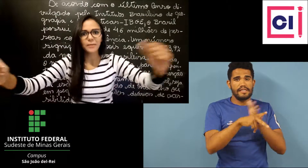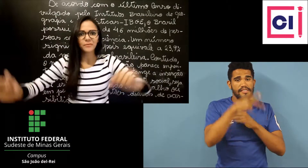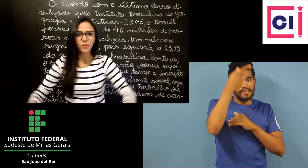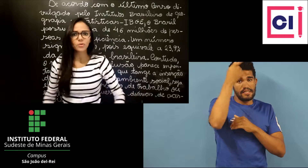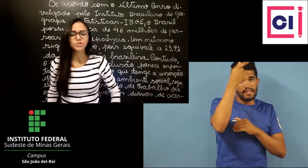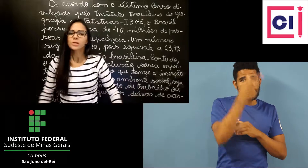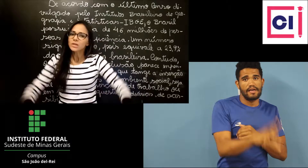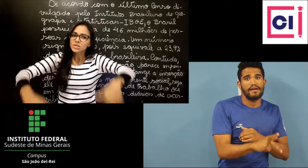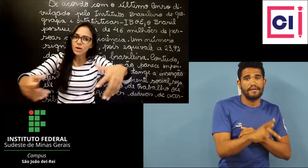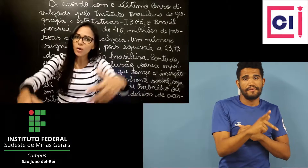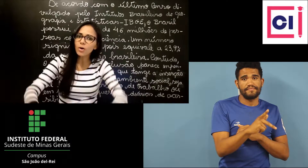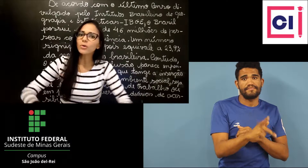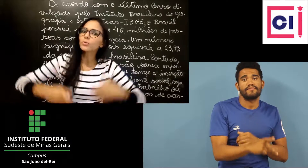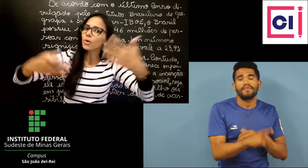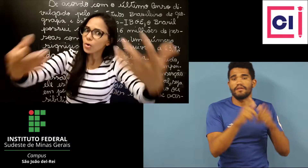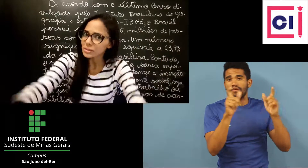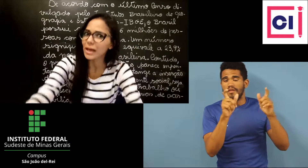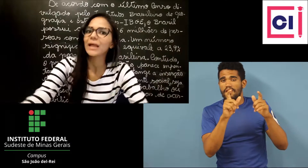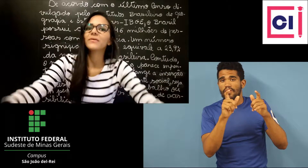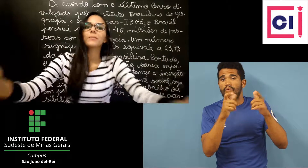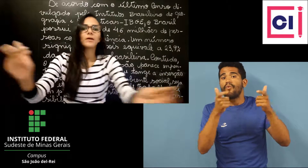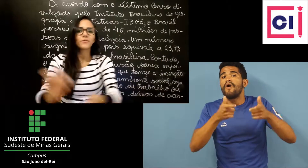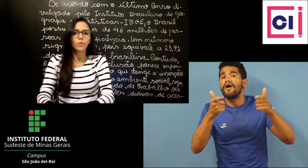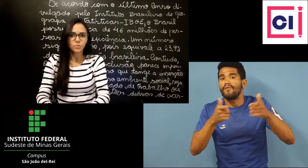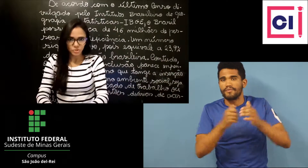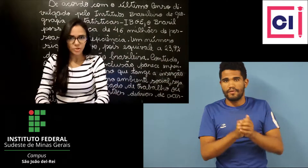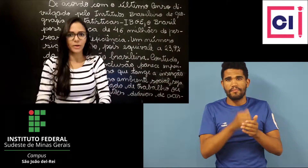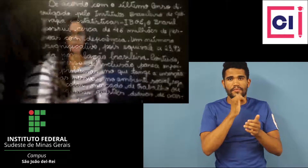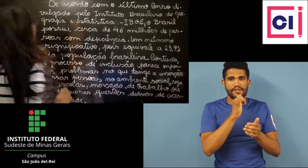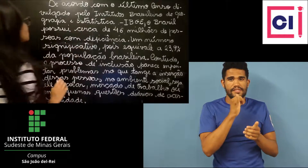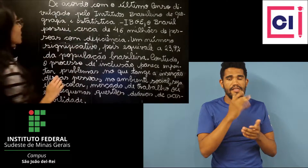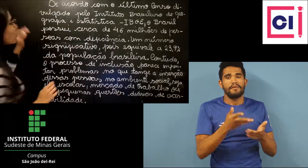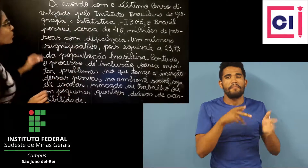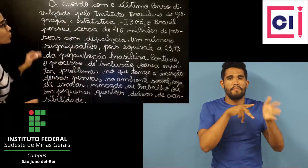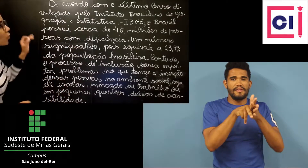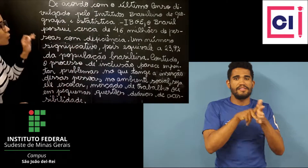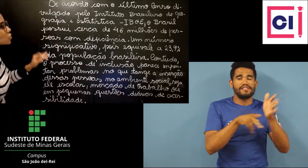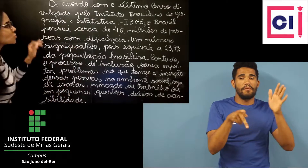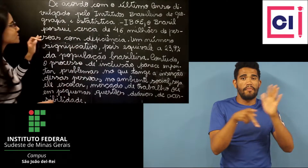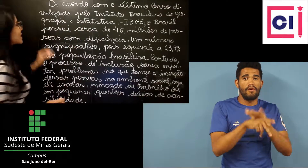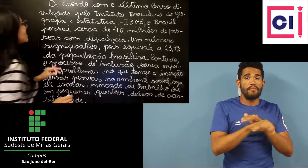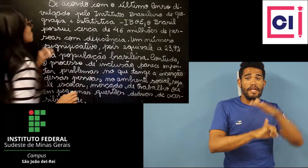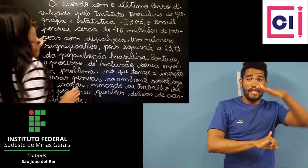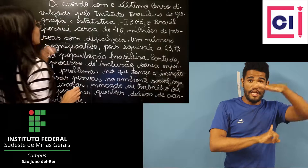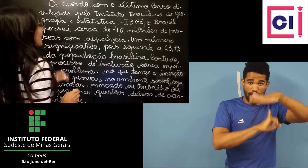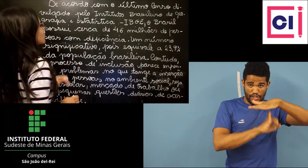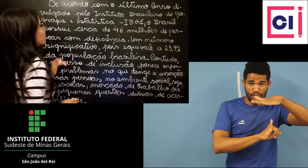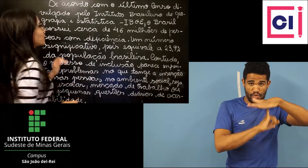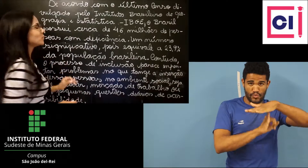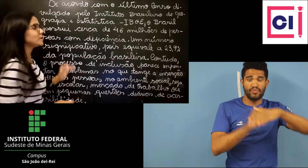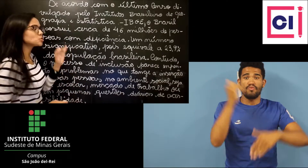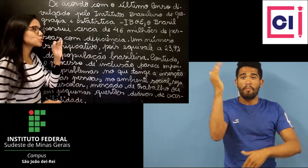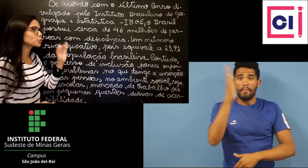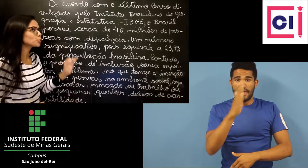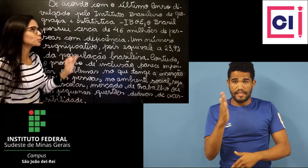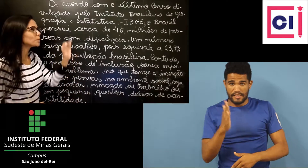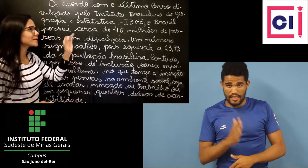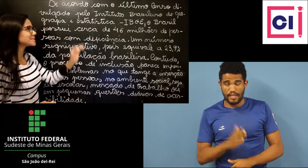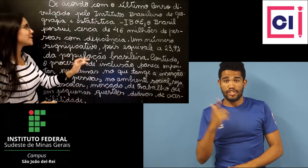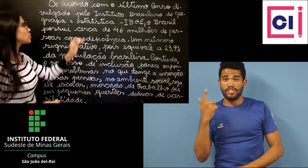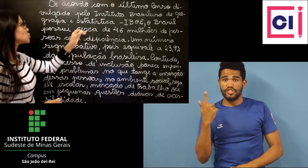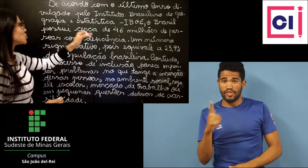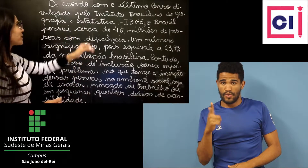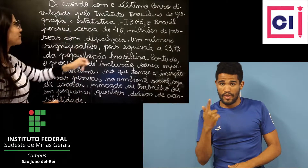lá vem a minha fonte, de acordo, aí lá vem a minha fonte, ok? De acordo com o último censo divulgado pelo